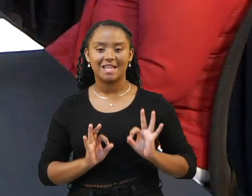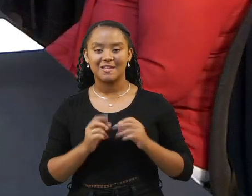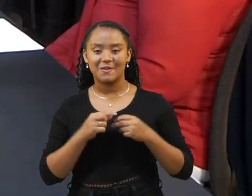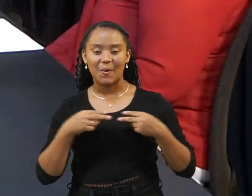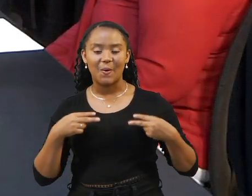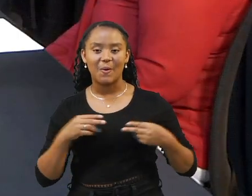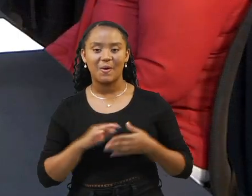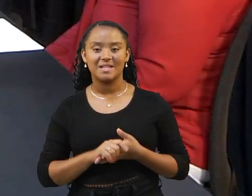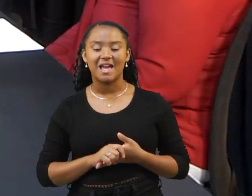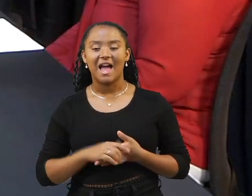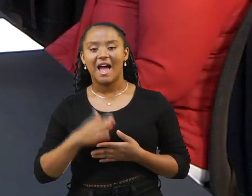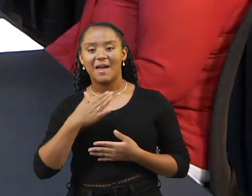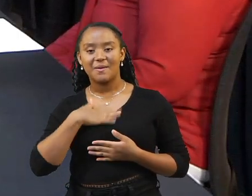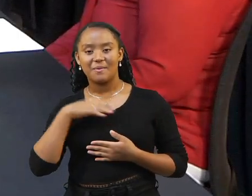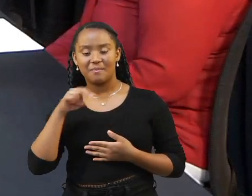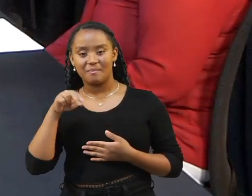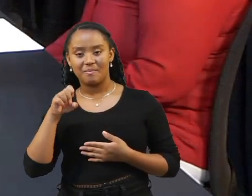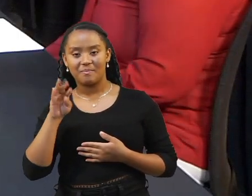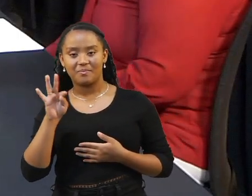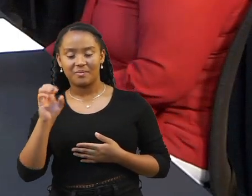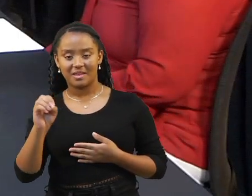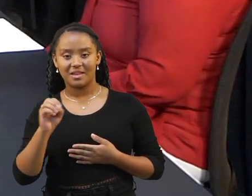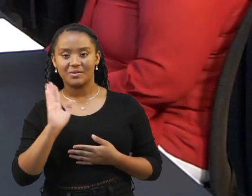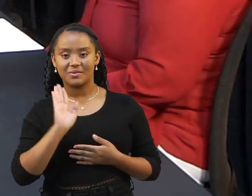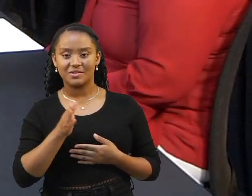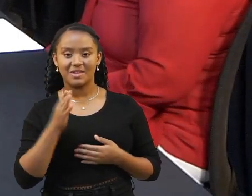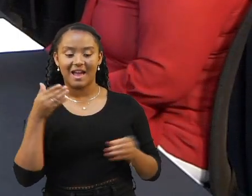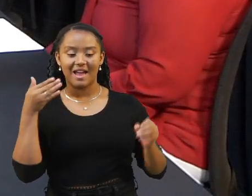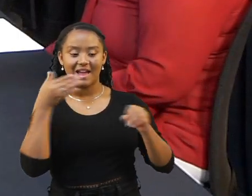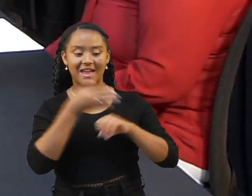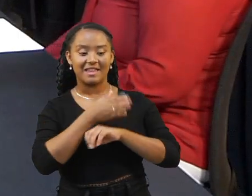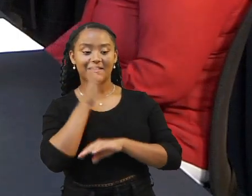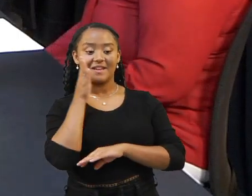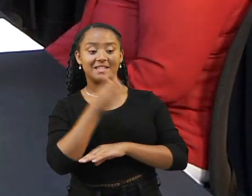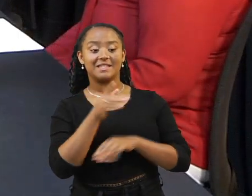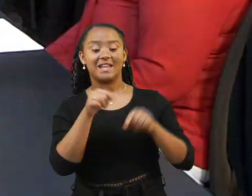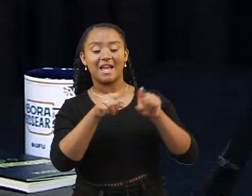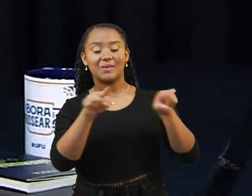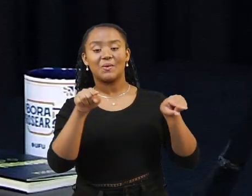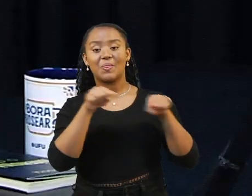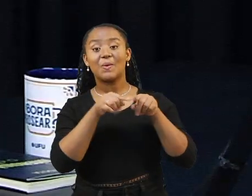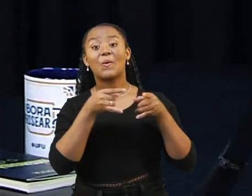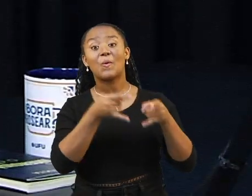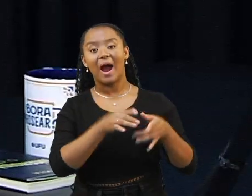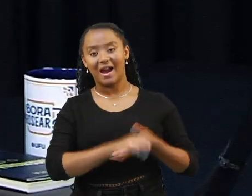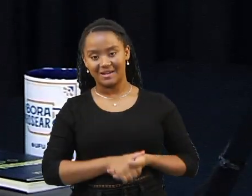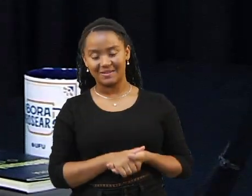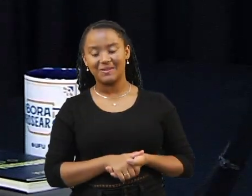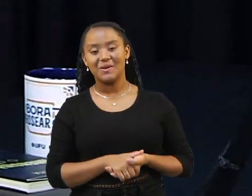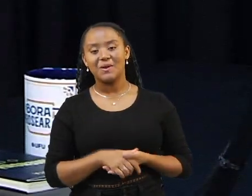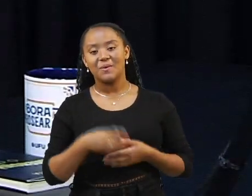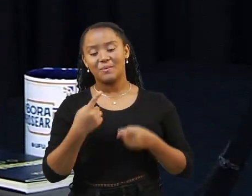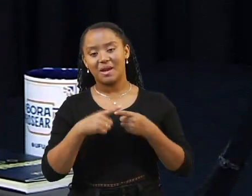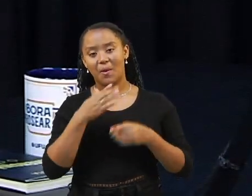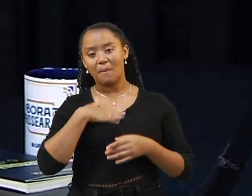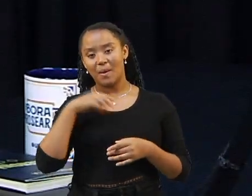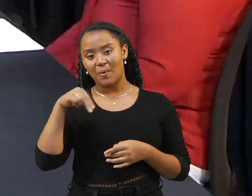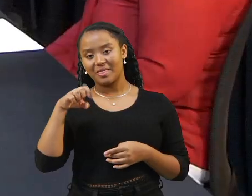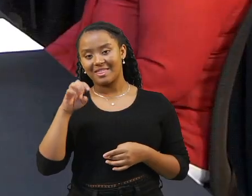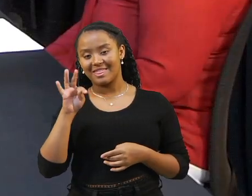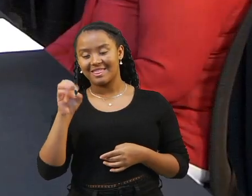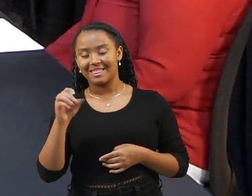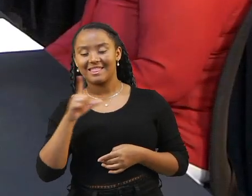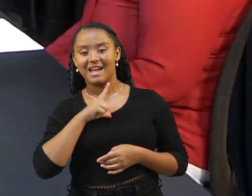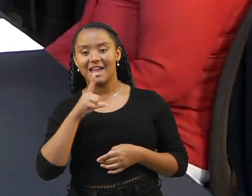uma surpresinha, uma coisinha. Ele já entra, vai direto, ele fala, vou lá no meu quarto. Ele tem um quarto lá. Ele tem